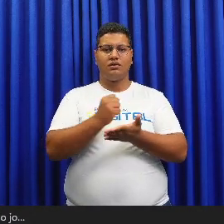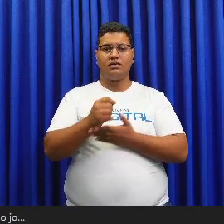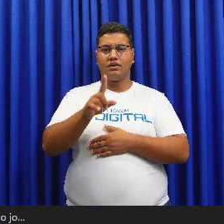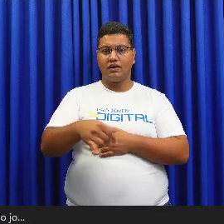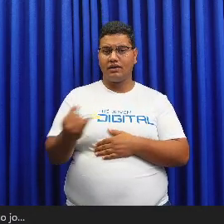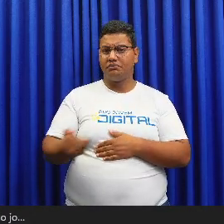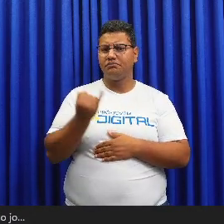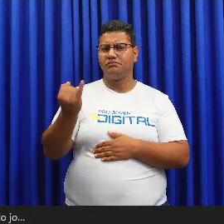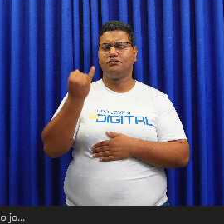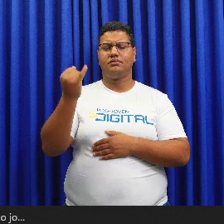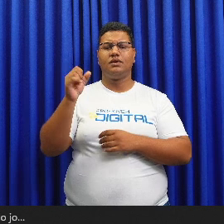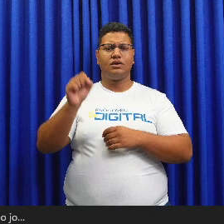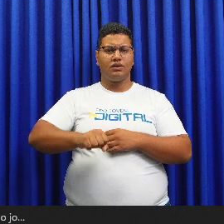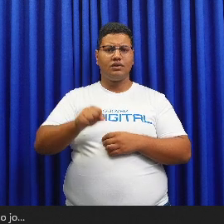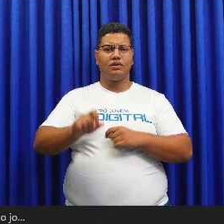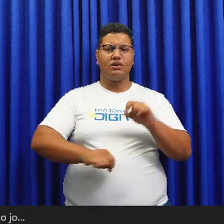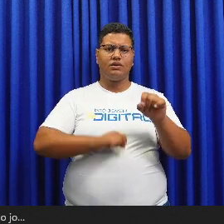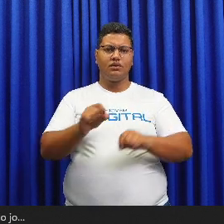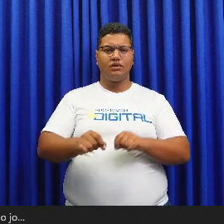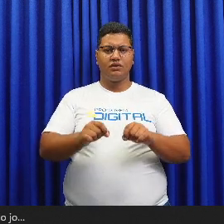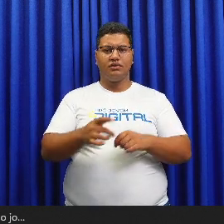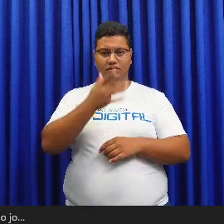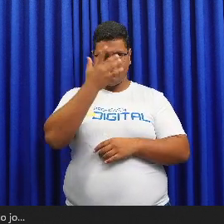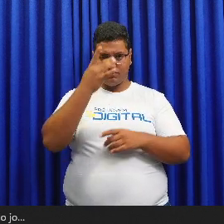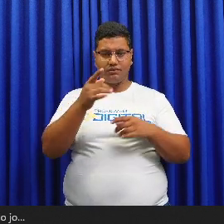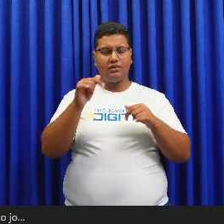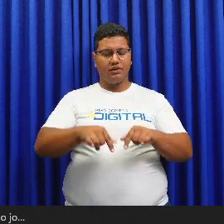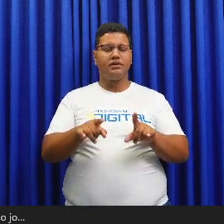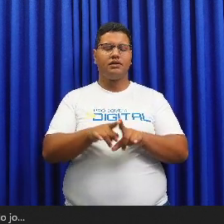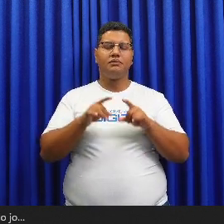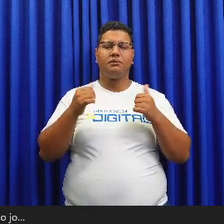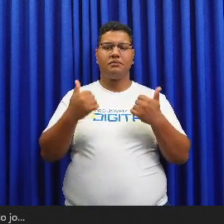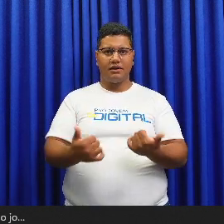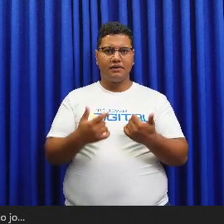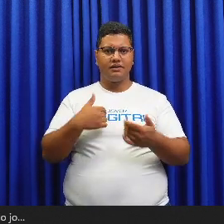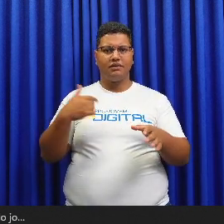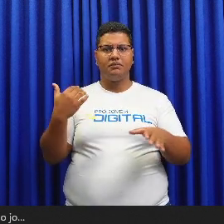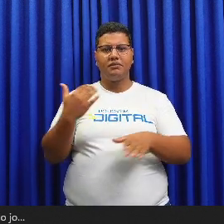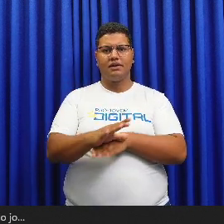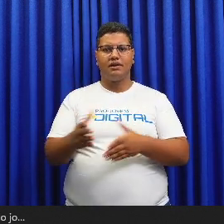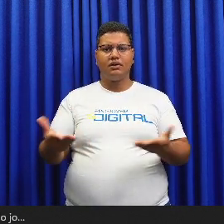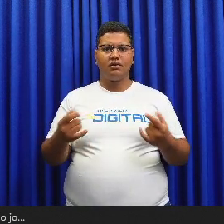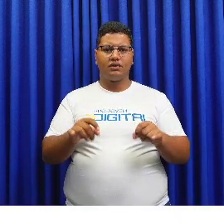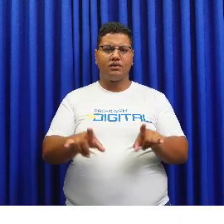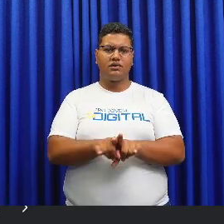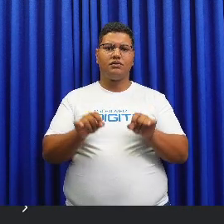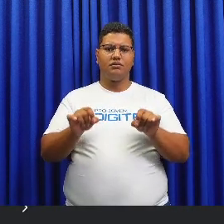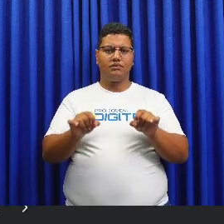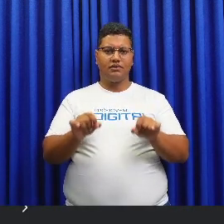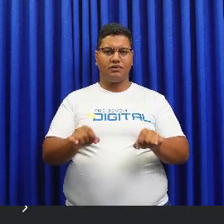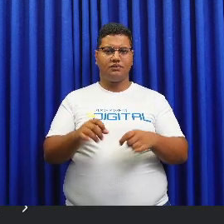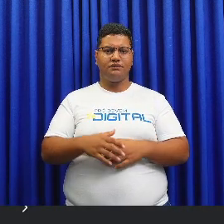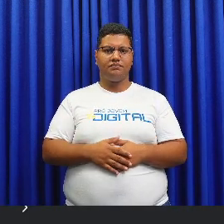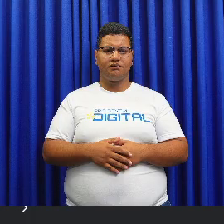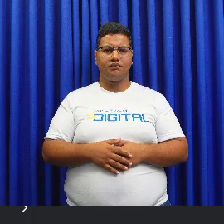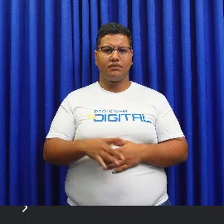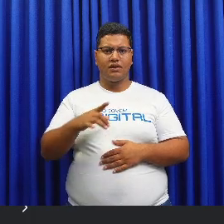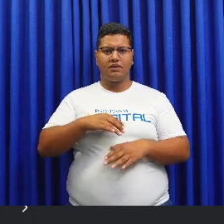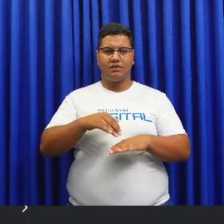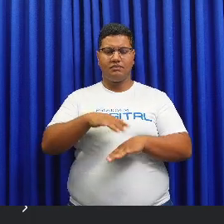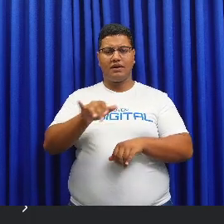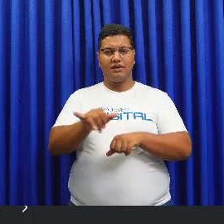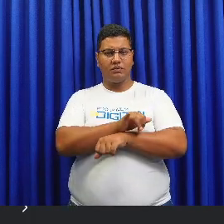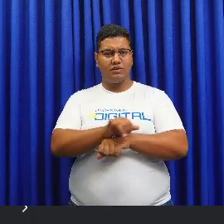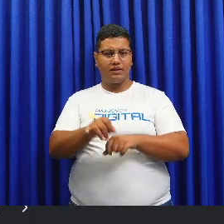importante para um bom freelancer, beleza? Passando aqui, galera, nós temos aí mais uma ferramenta,